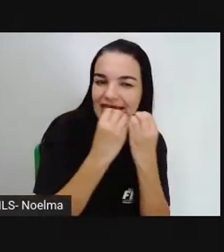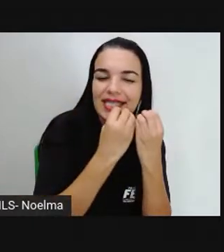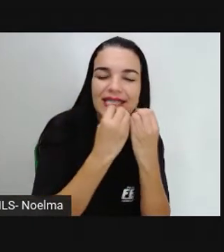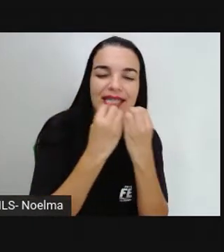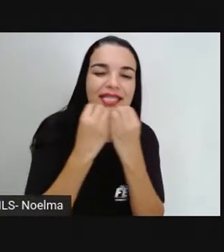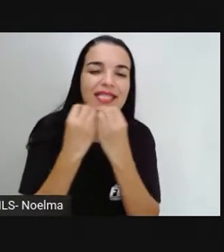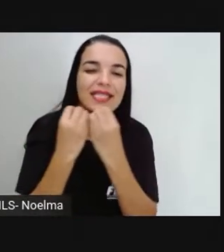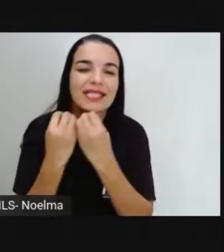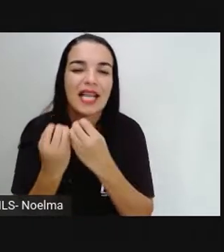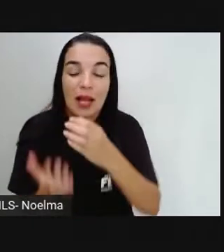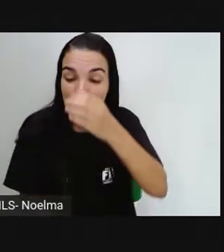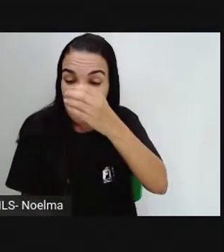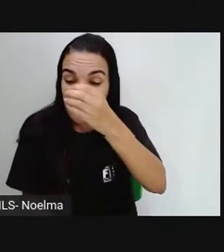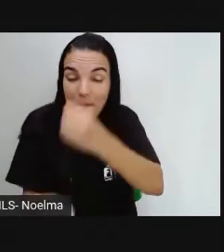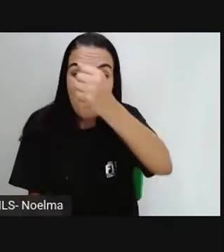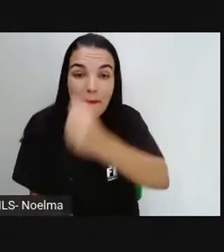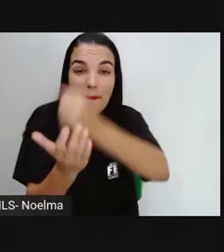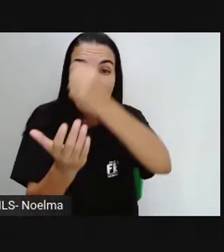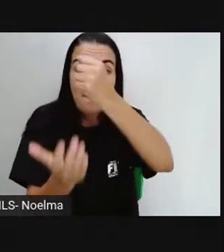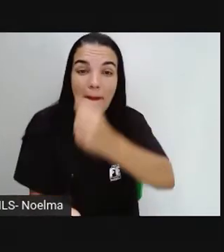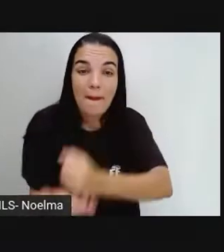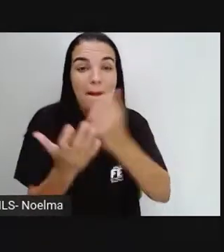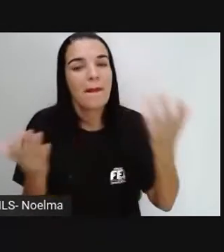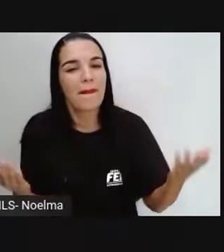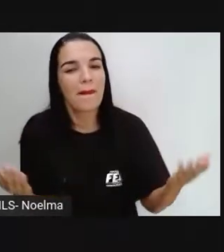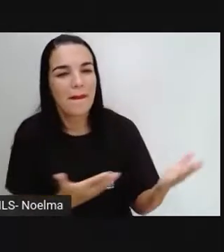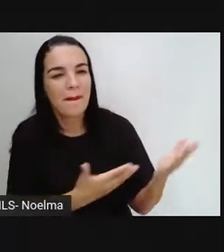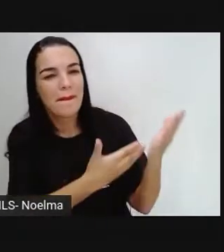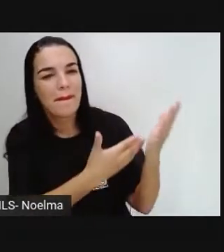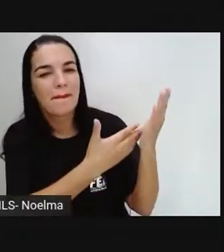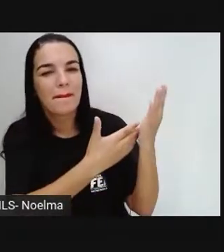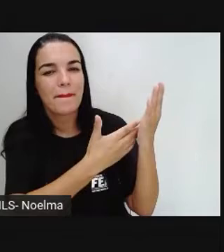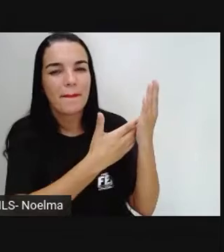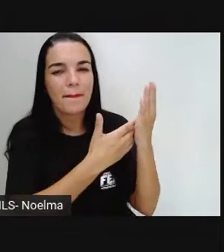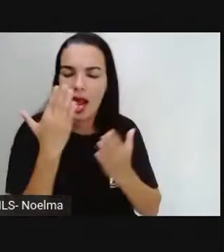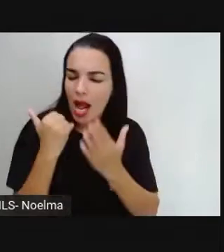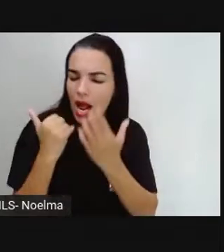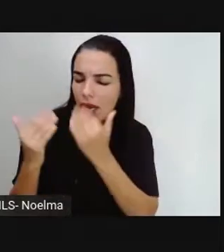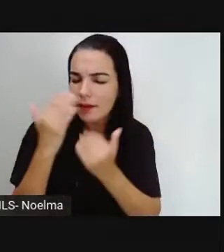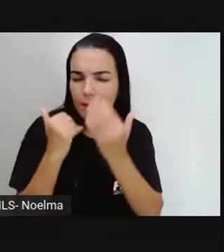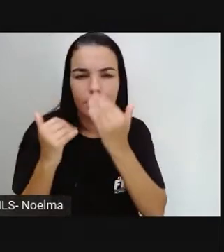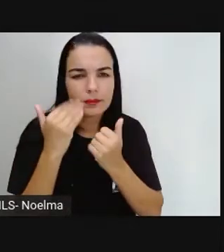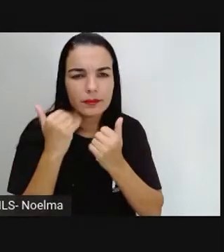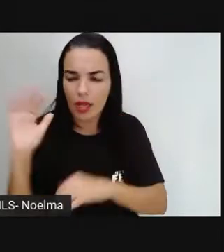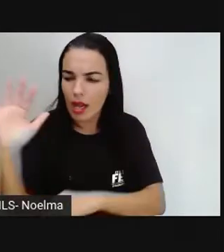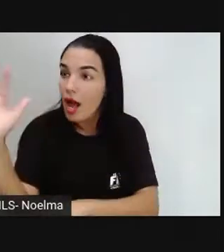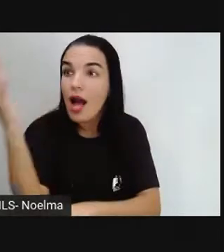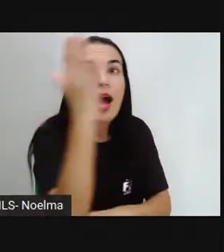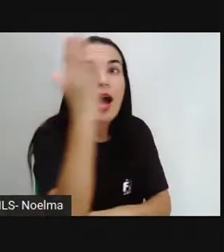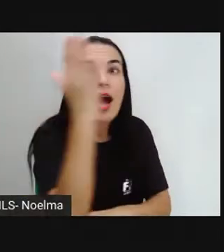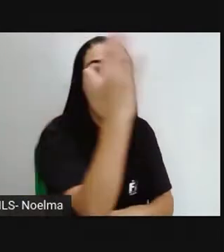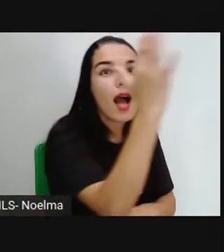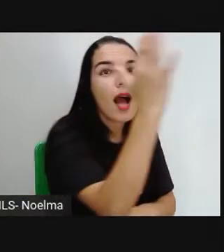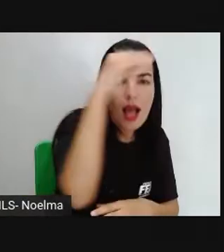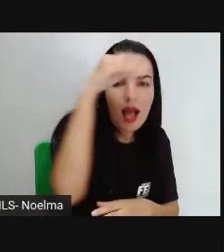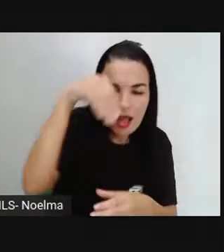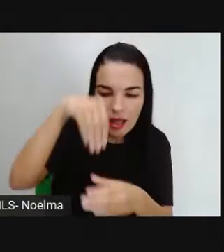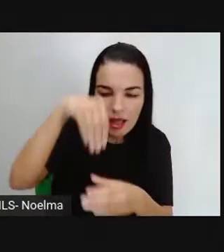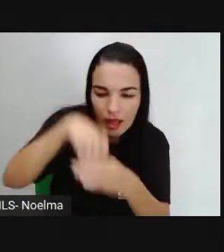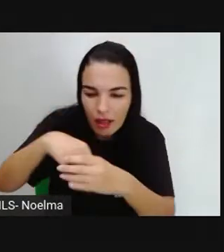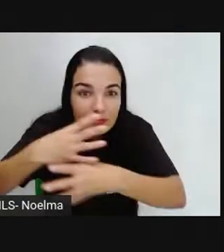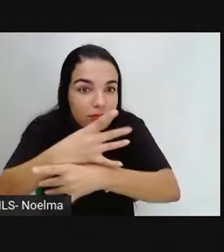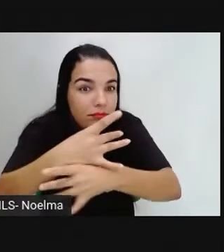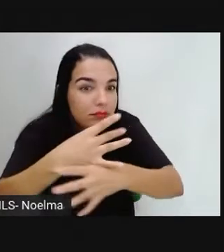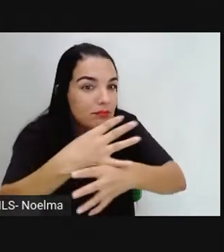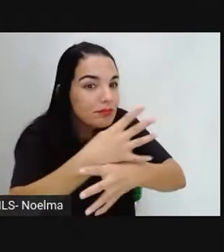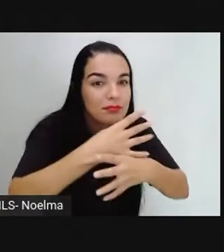e açaí. Na mata ou dentro da cidade,